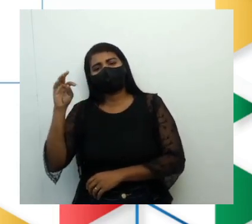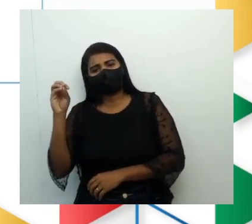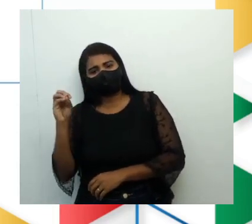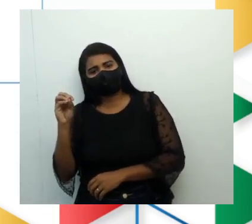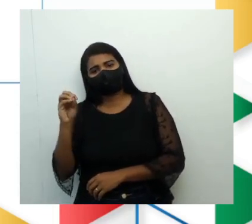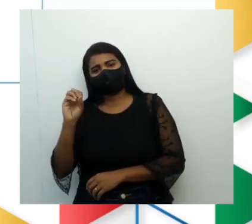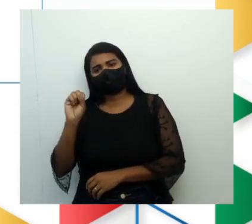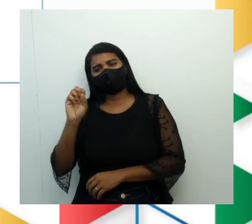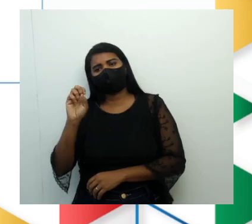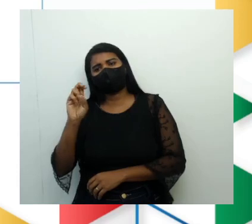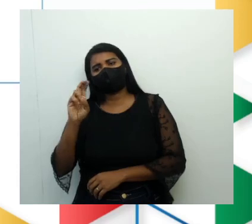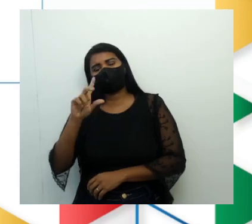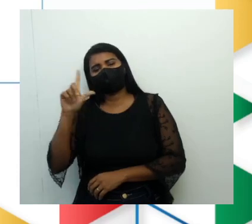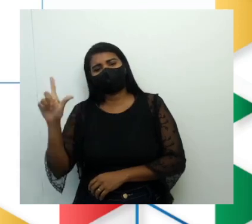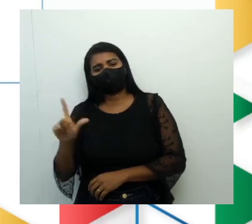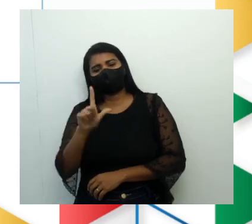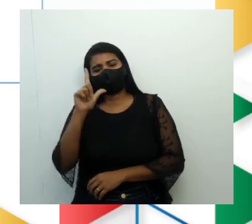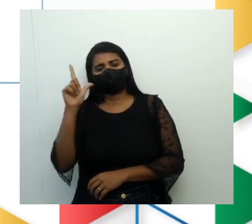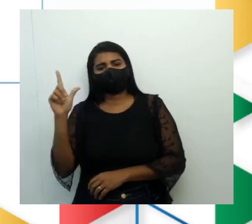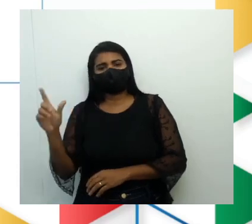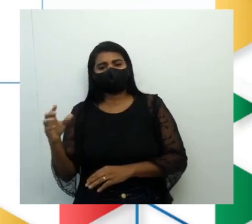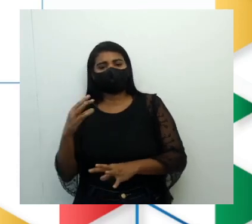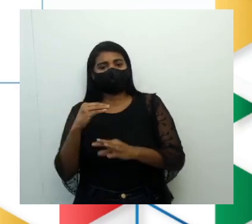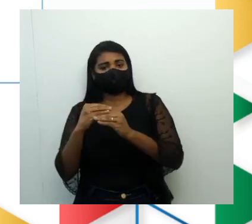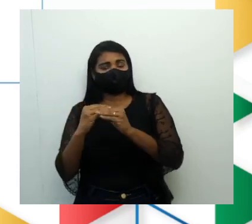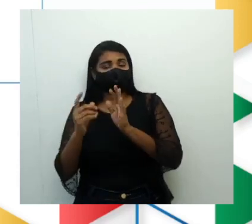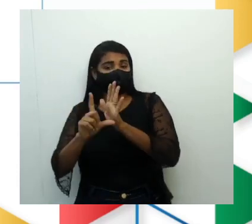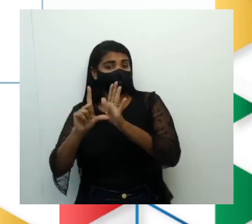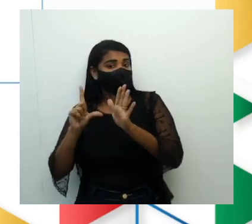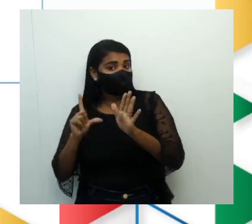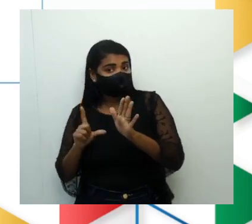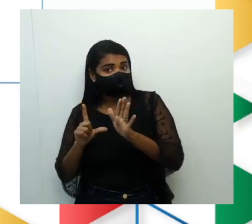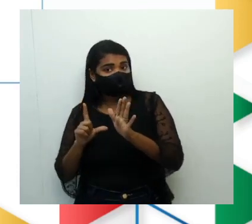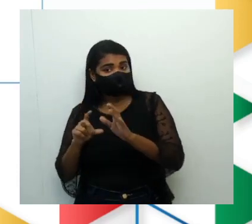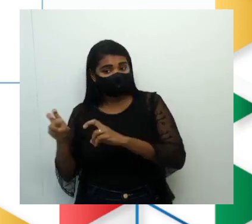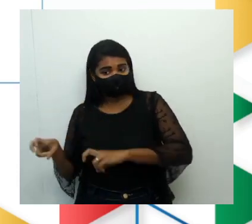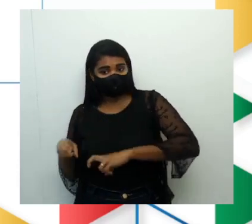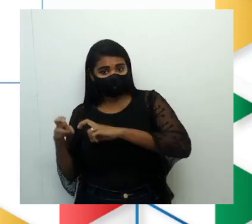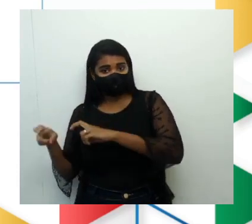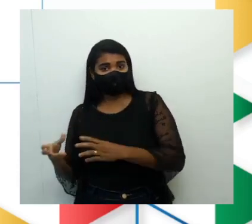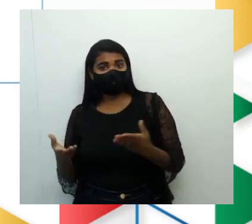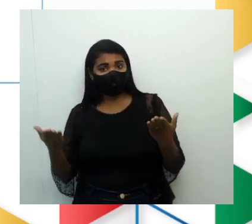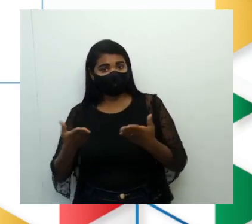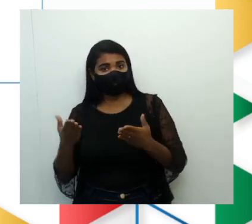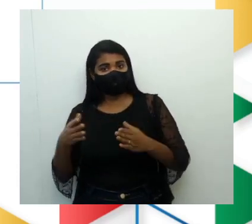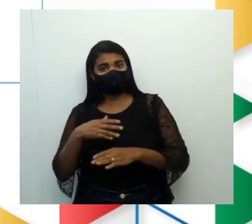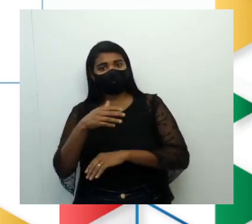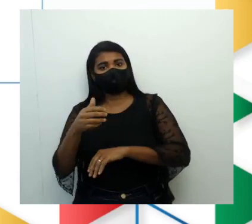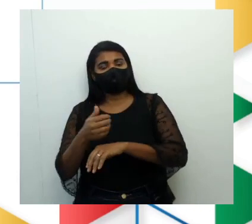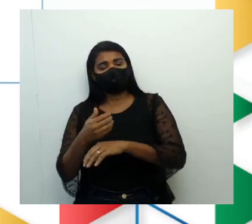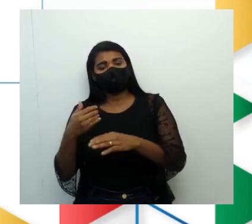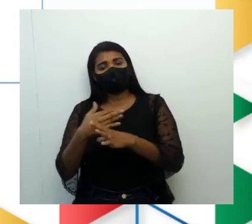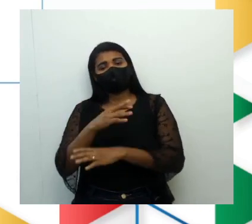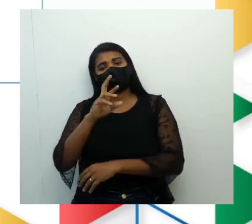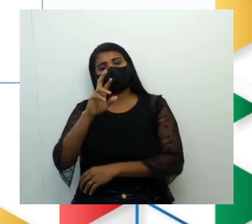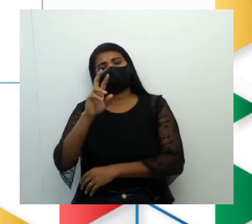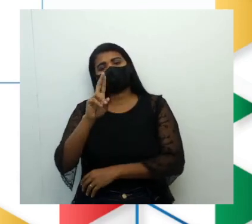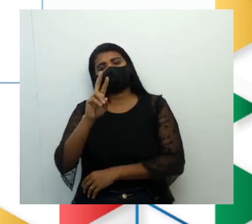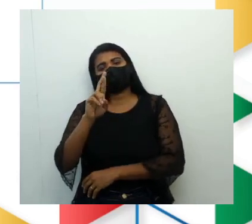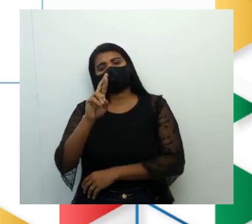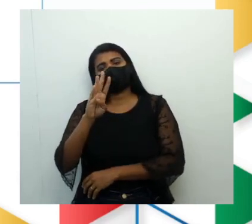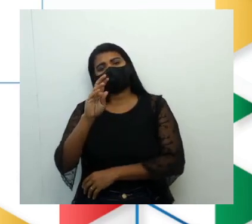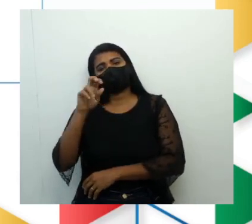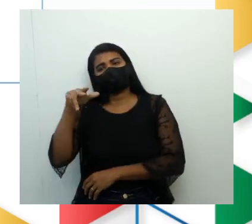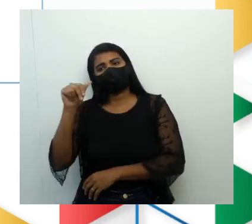Sul. Então, começou uma sociedade que antes era rural, hoje vai ser urbana. Veja aí,